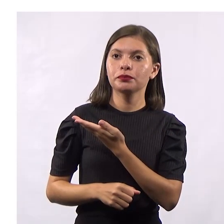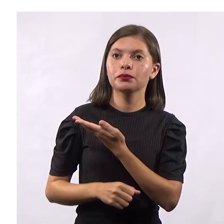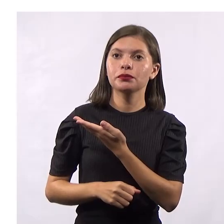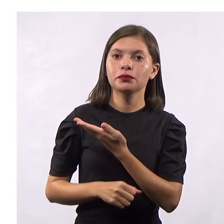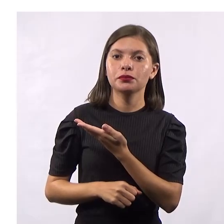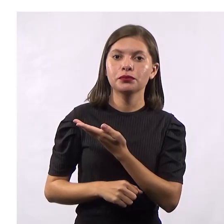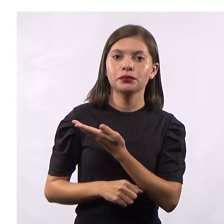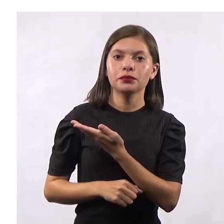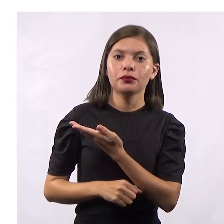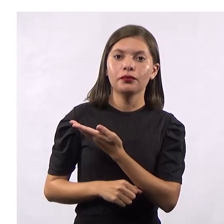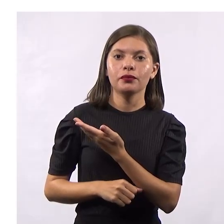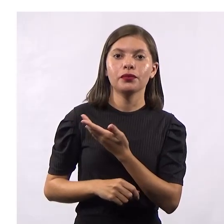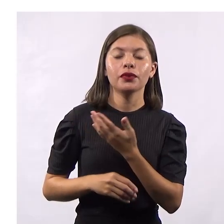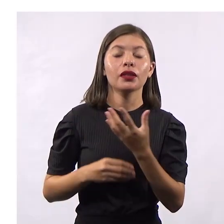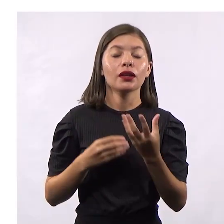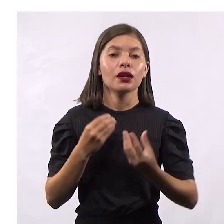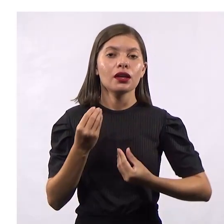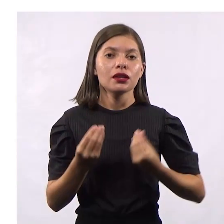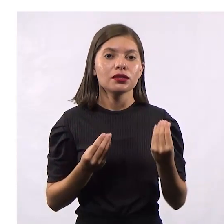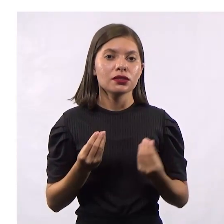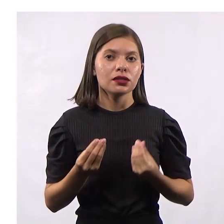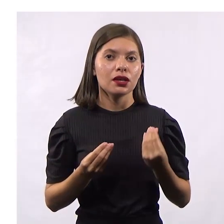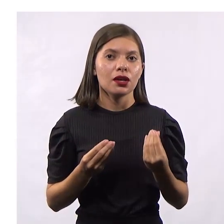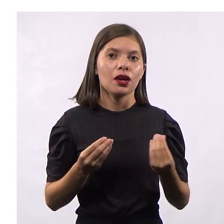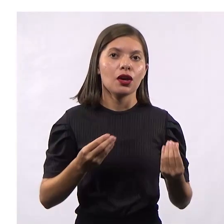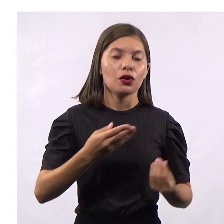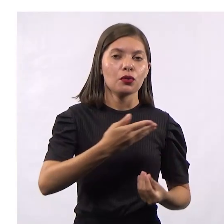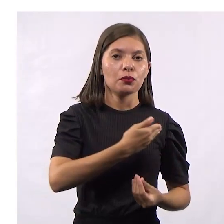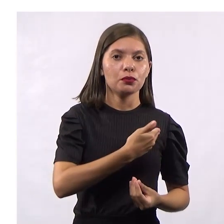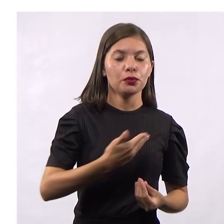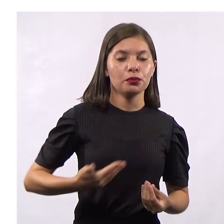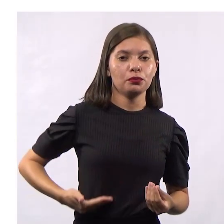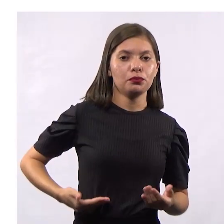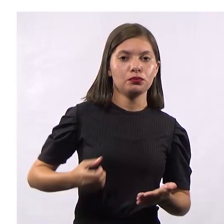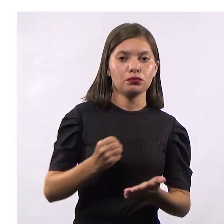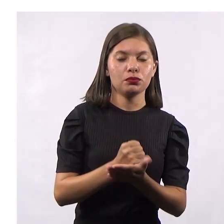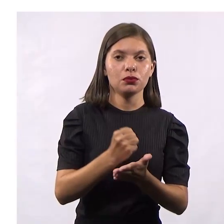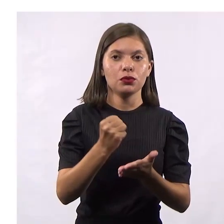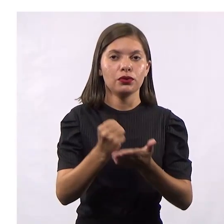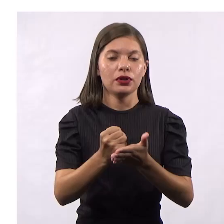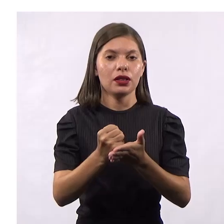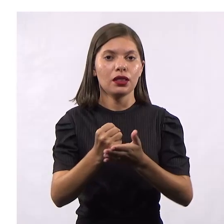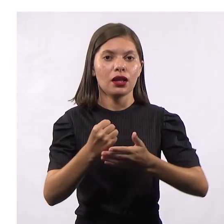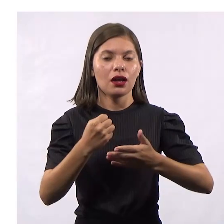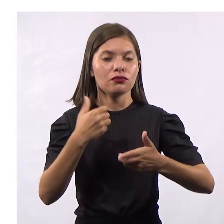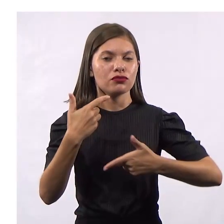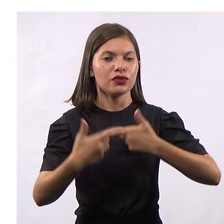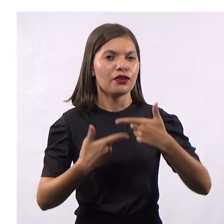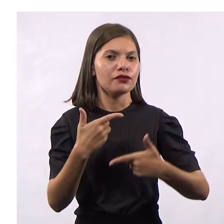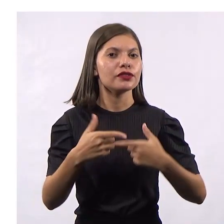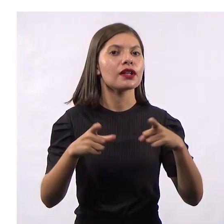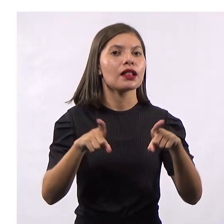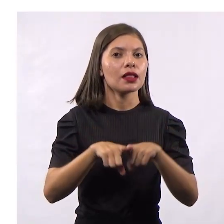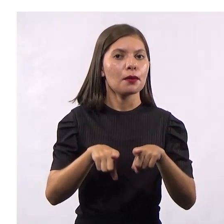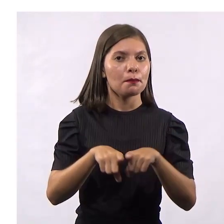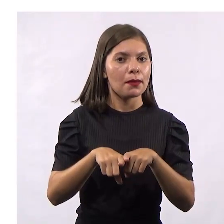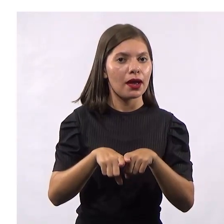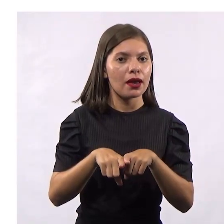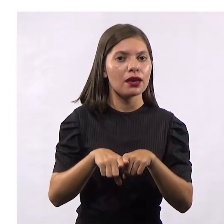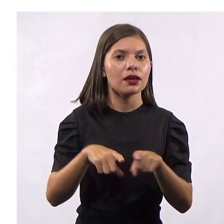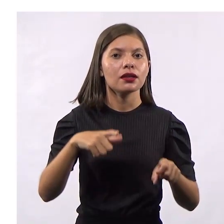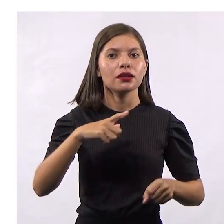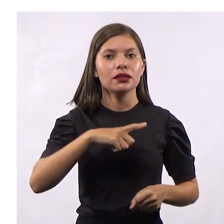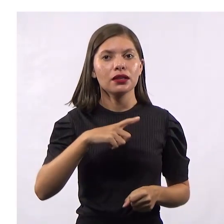aí. Se o poder público quiser contratar um serviço, ele também vai ter que